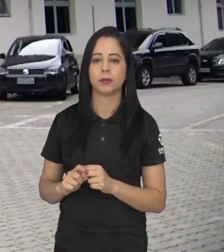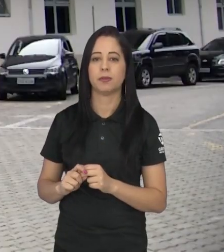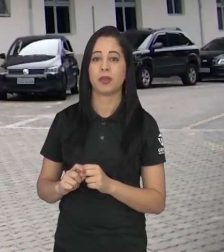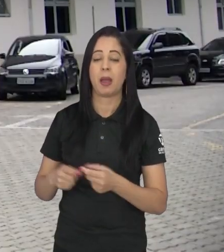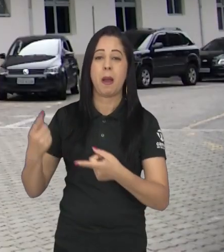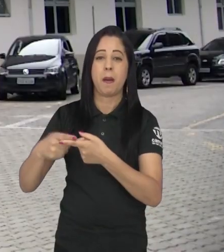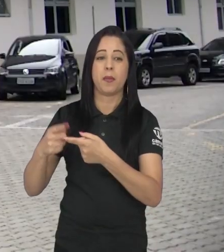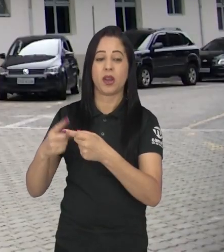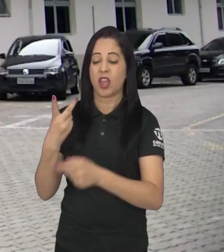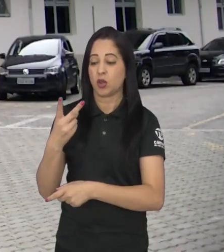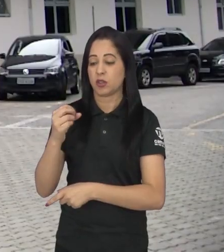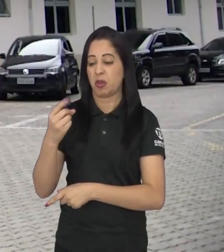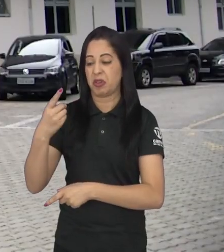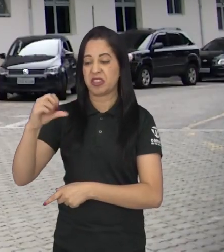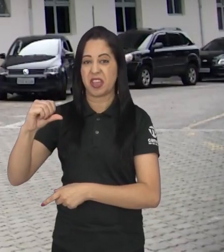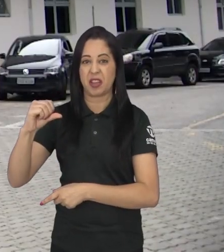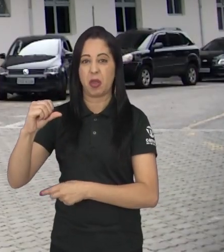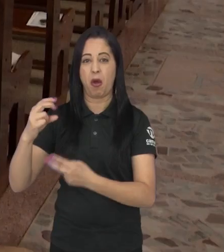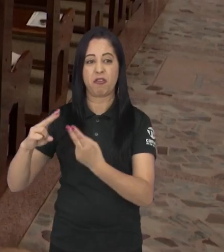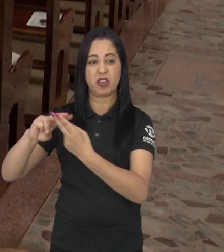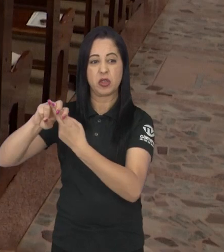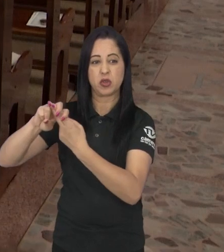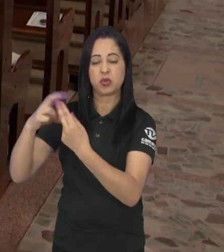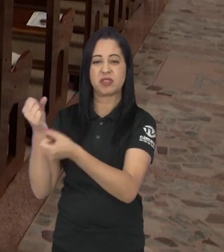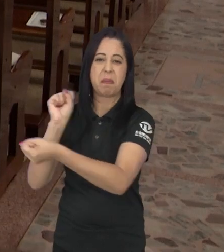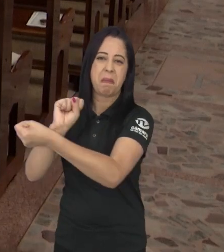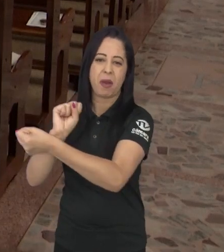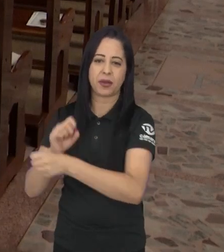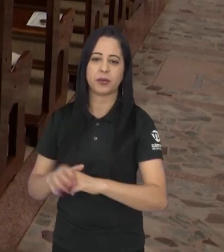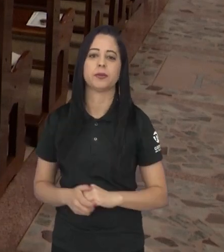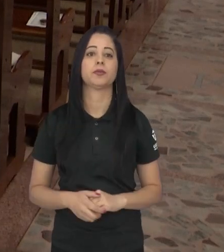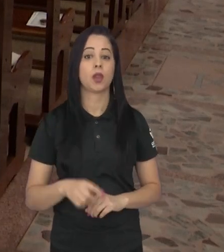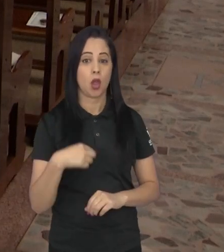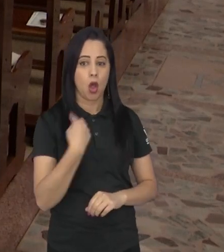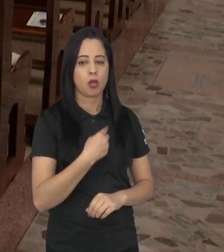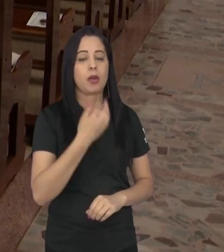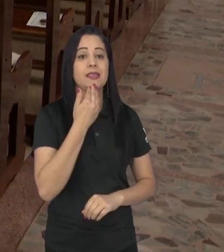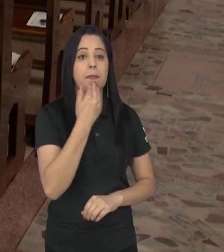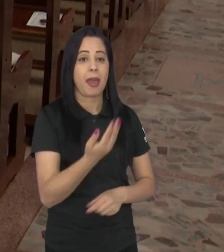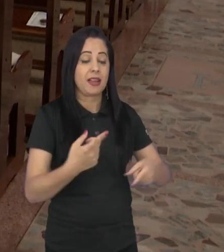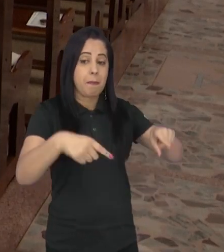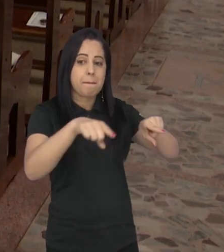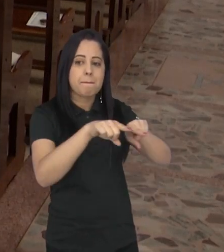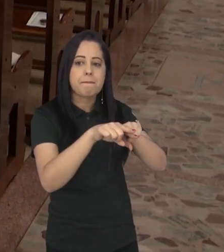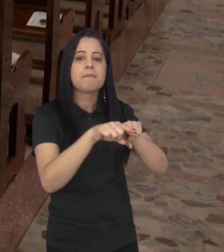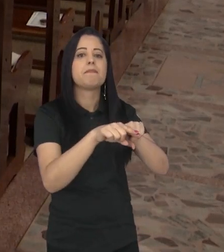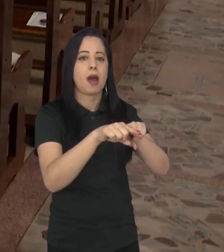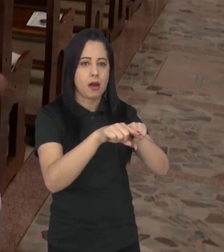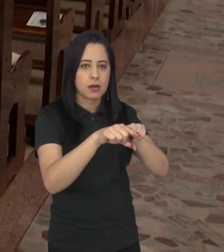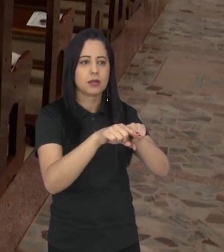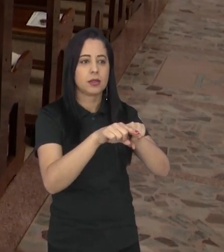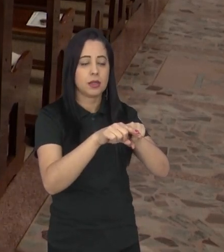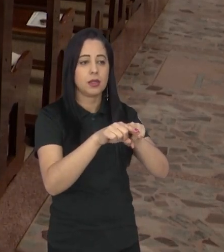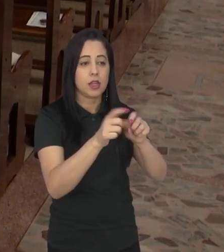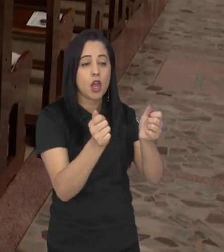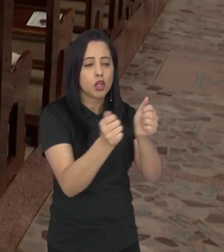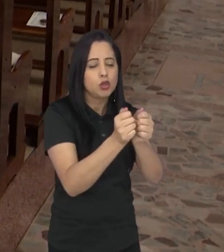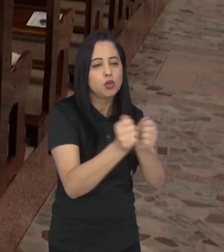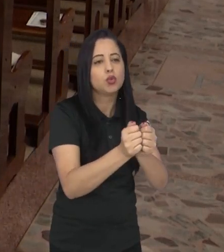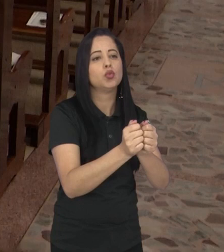está desativado desde 2019. Nós estamos buscando parcerias com o poder público para a gente